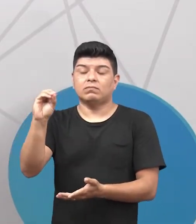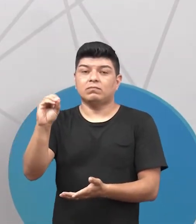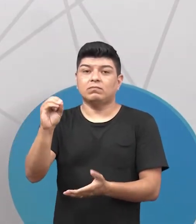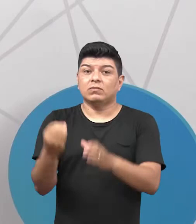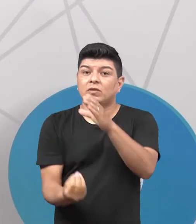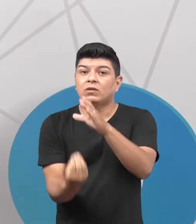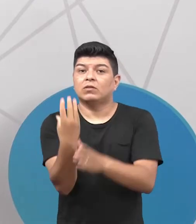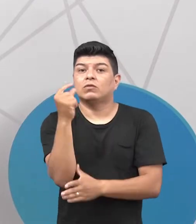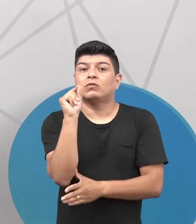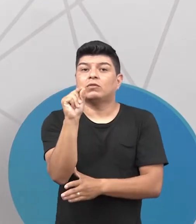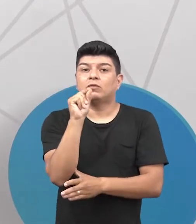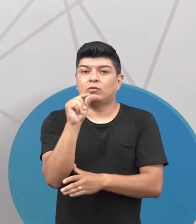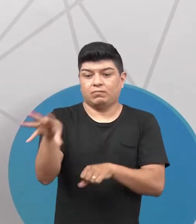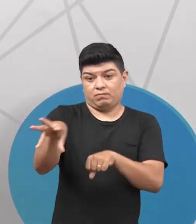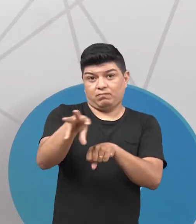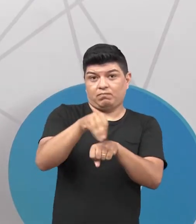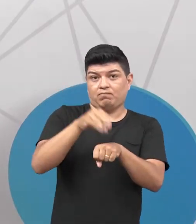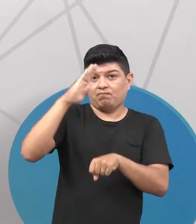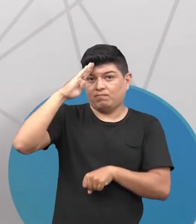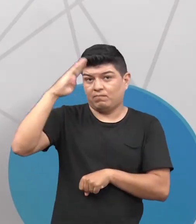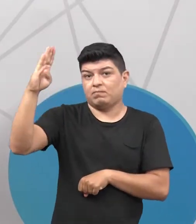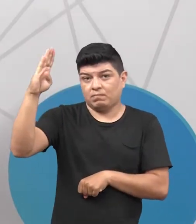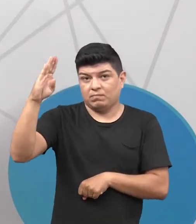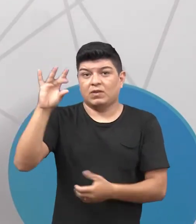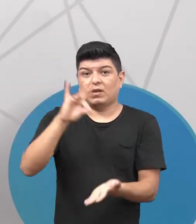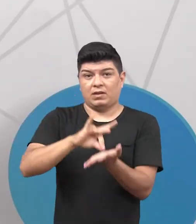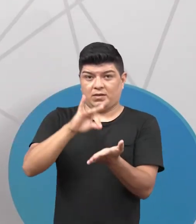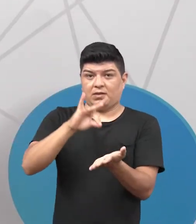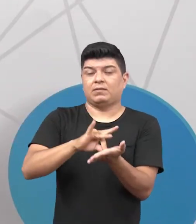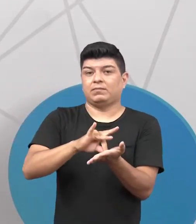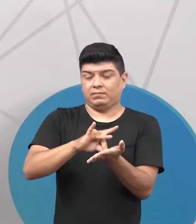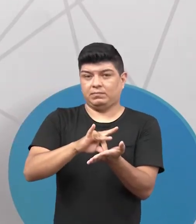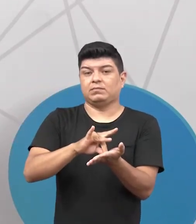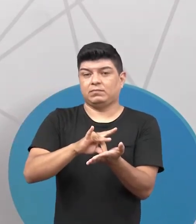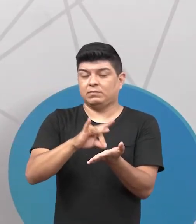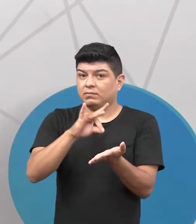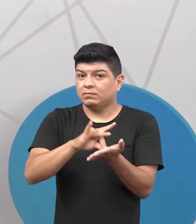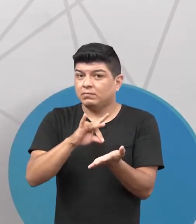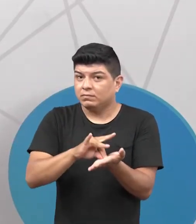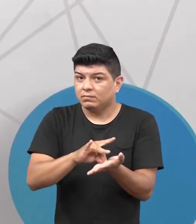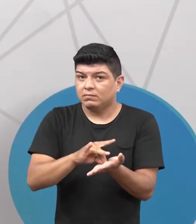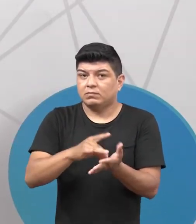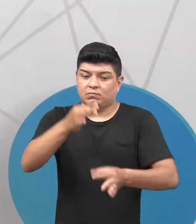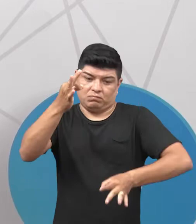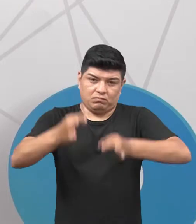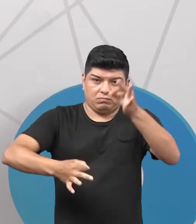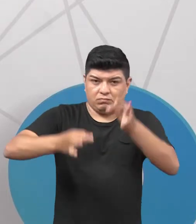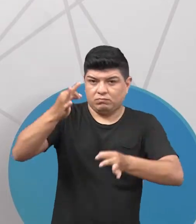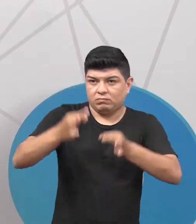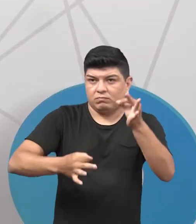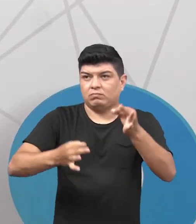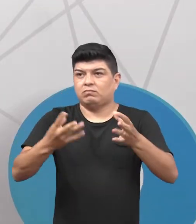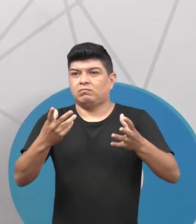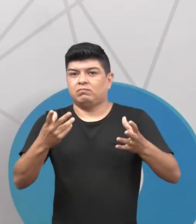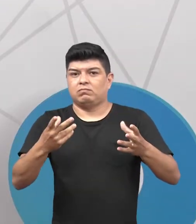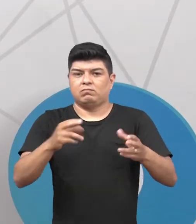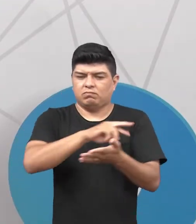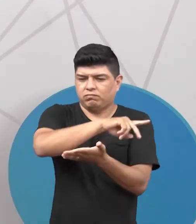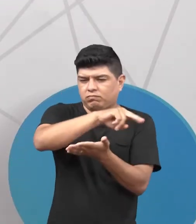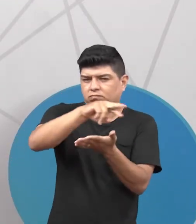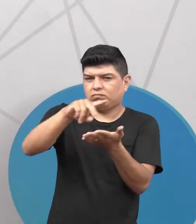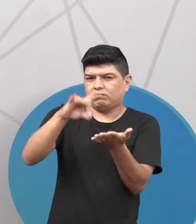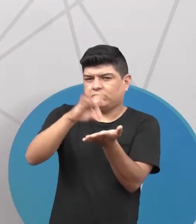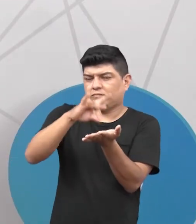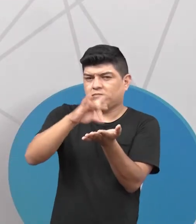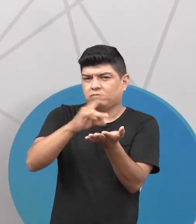eu preciso conhecer o quê? Fundamentalmente as virtudes. As virtudes são justiça, prudência,